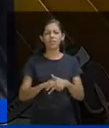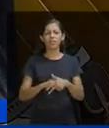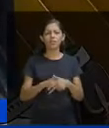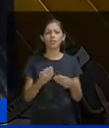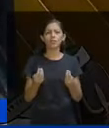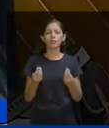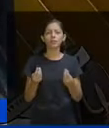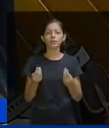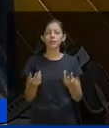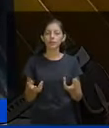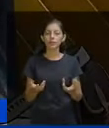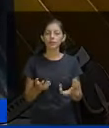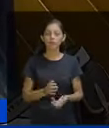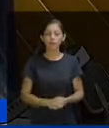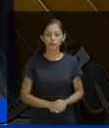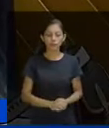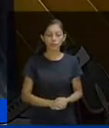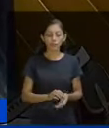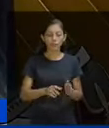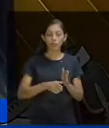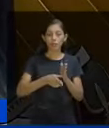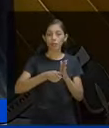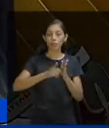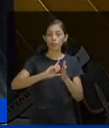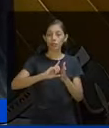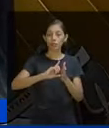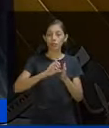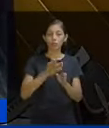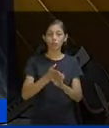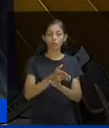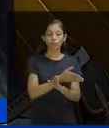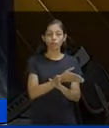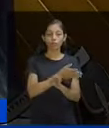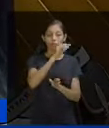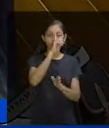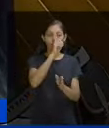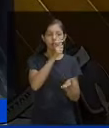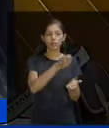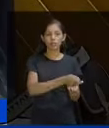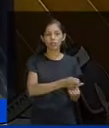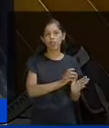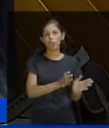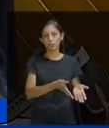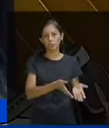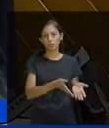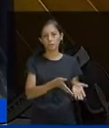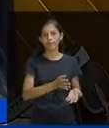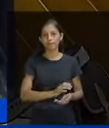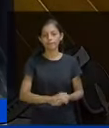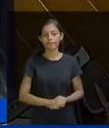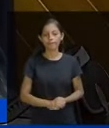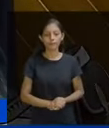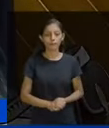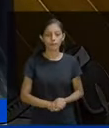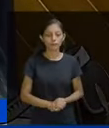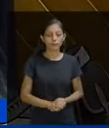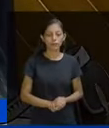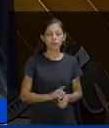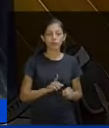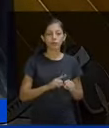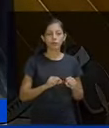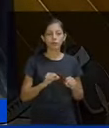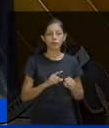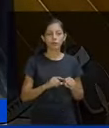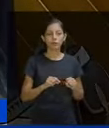Estamos falando de um DRAP deferido com trânsito em julgado. Nos termos do parágrafo 5º do